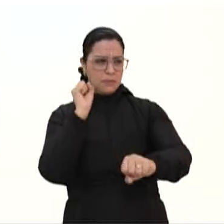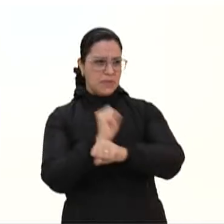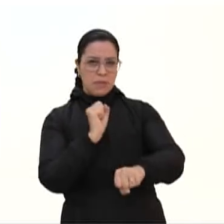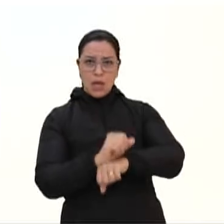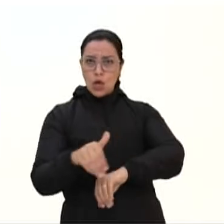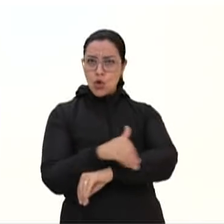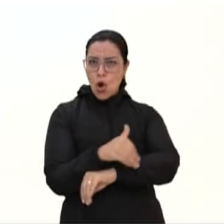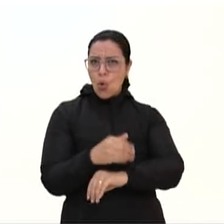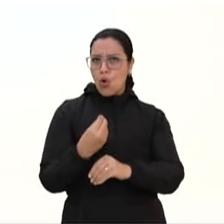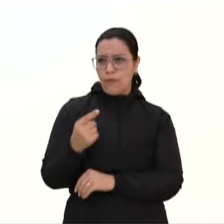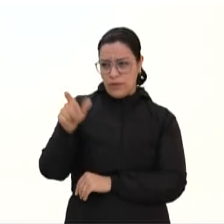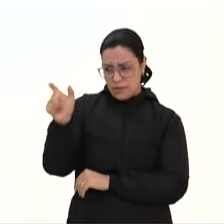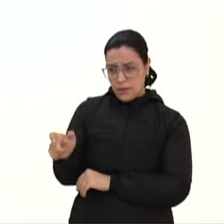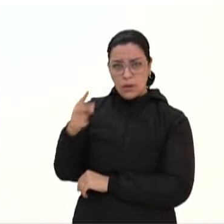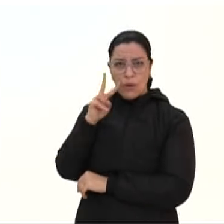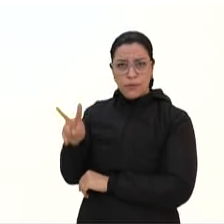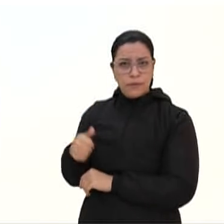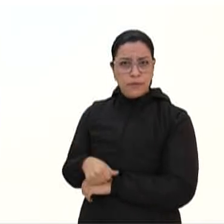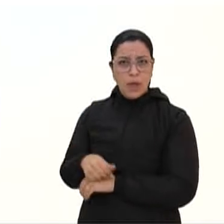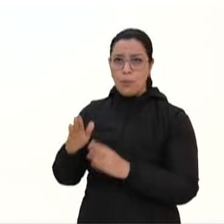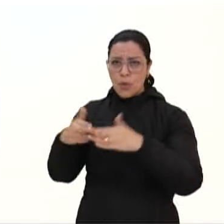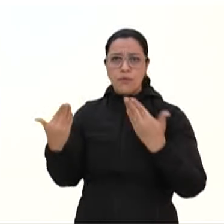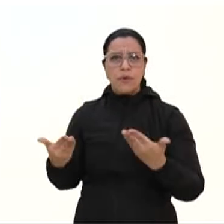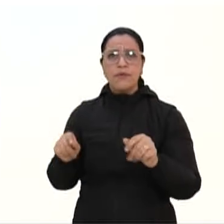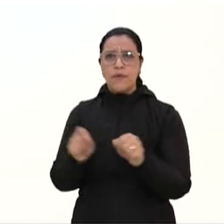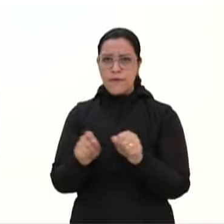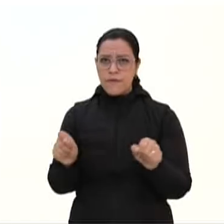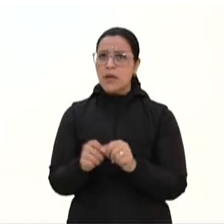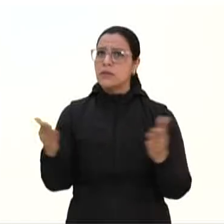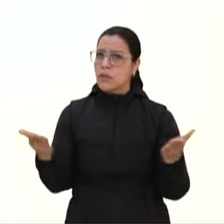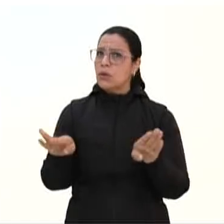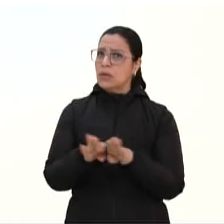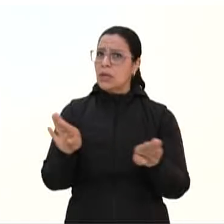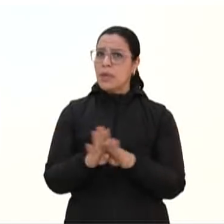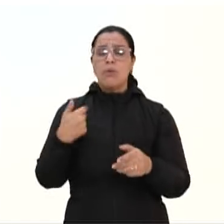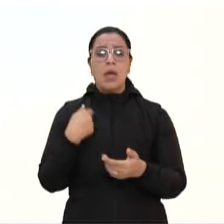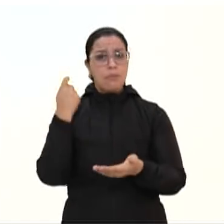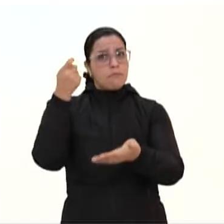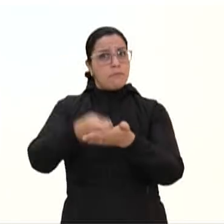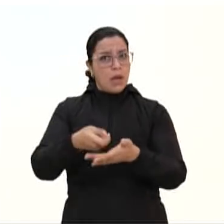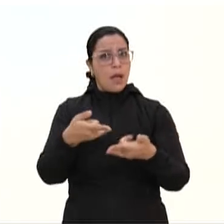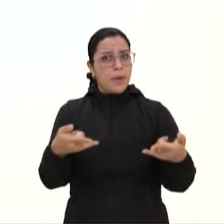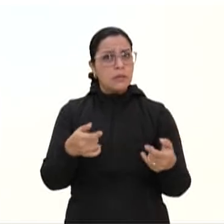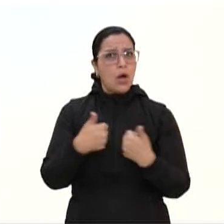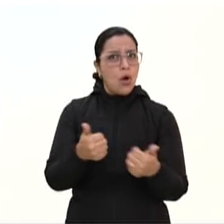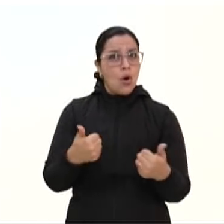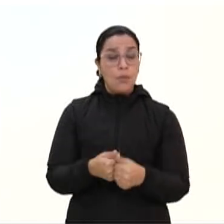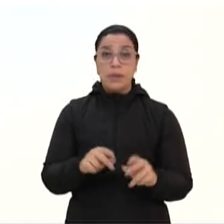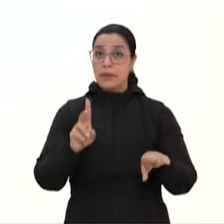cotidiano das cidades e, além do mais, pode ser publicado em blog.